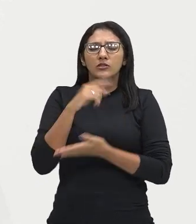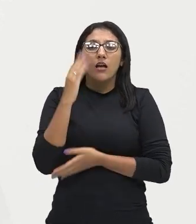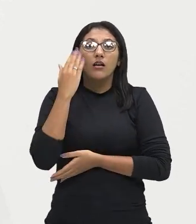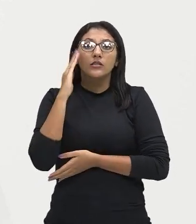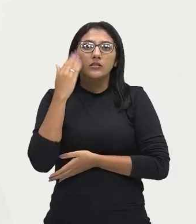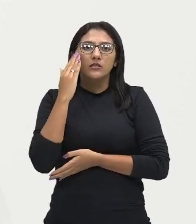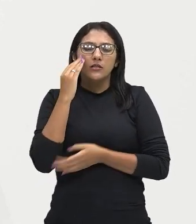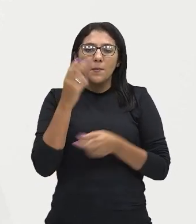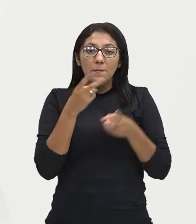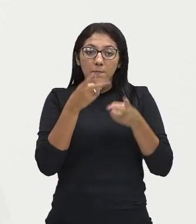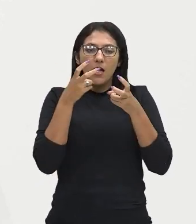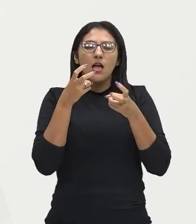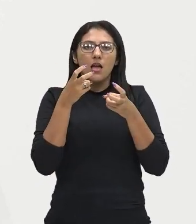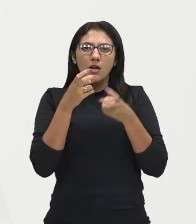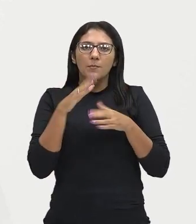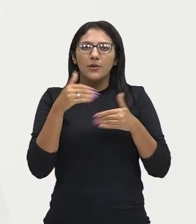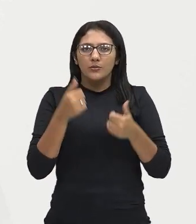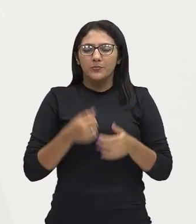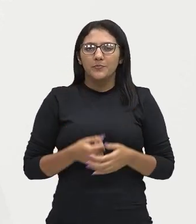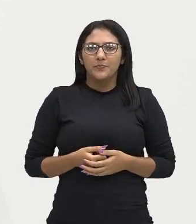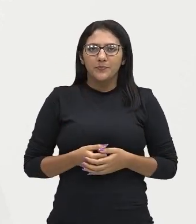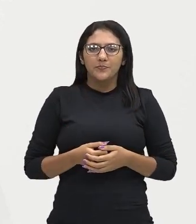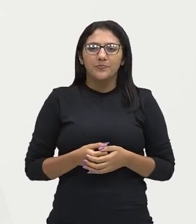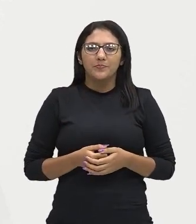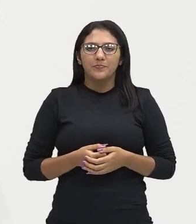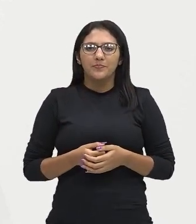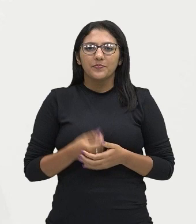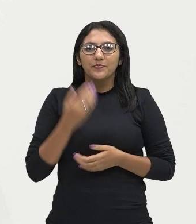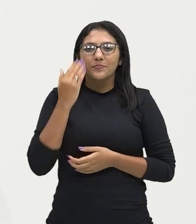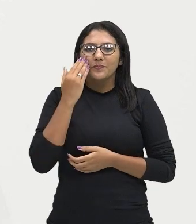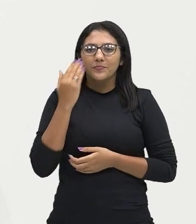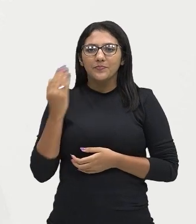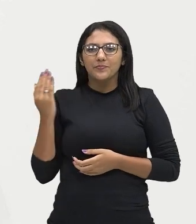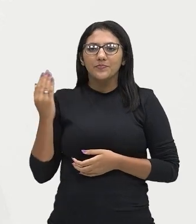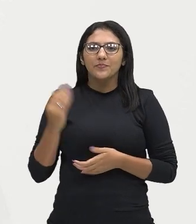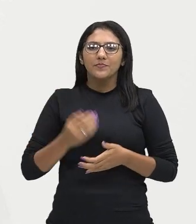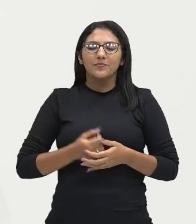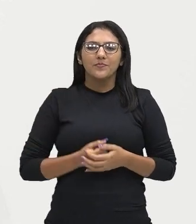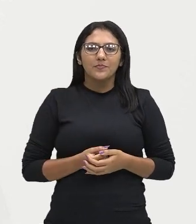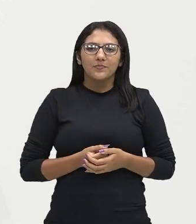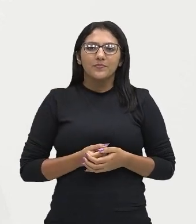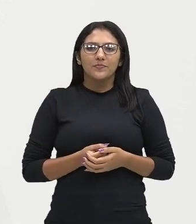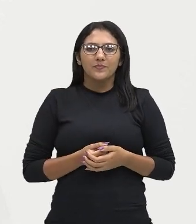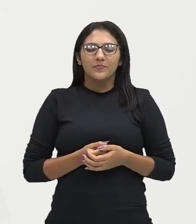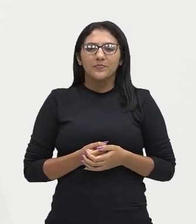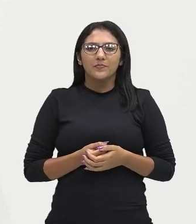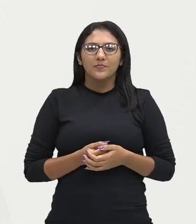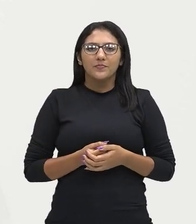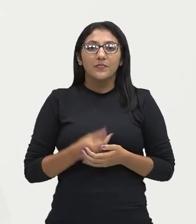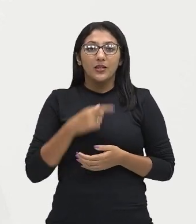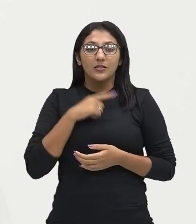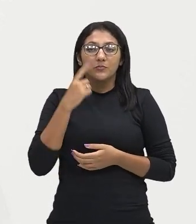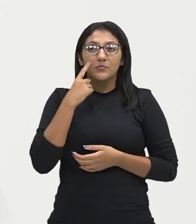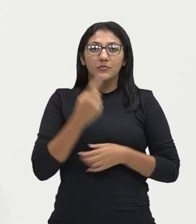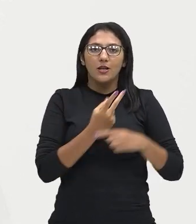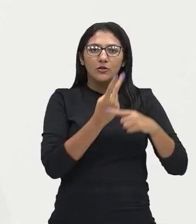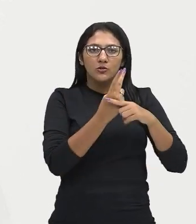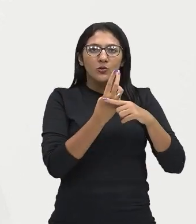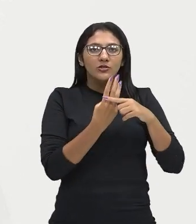a perceber isso muito bem, tá bom? Vem comigo aqui, Temos as frações